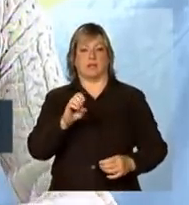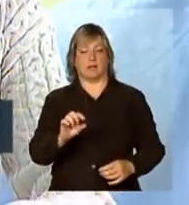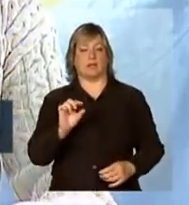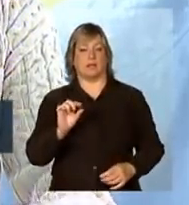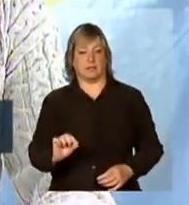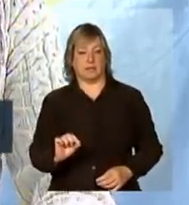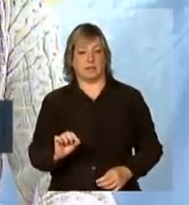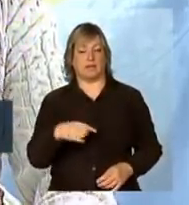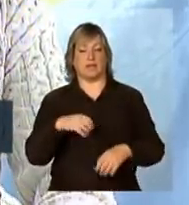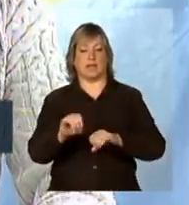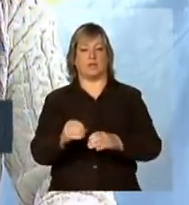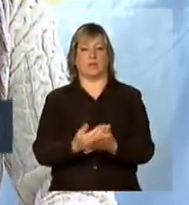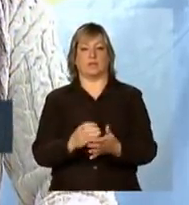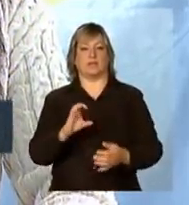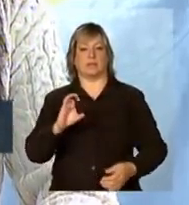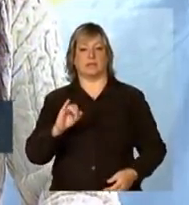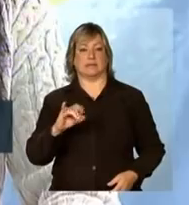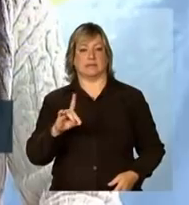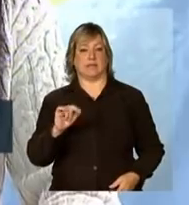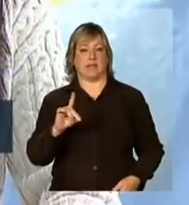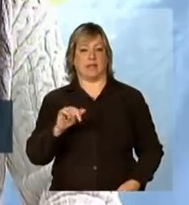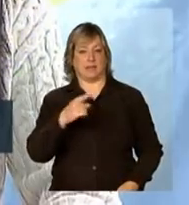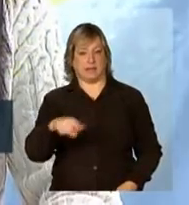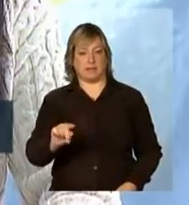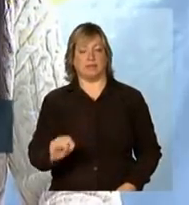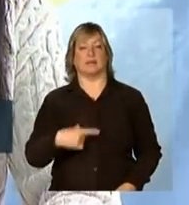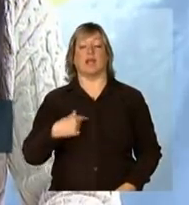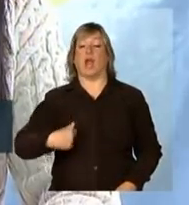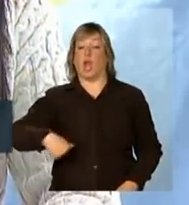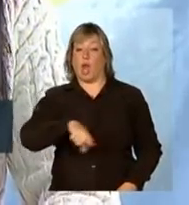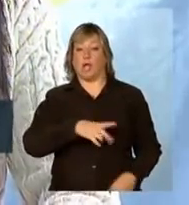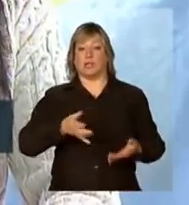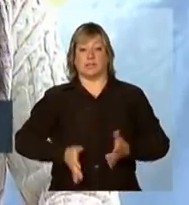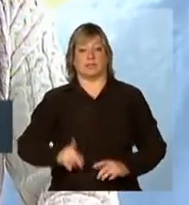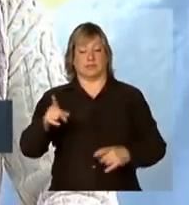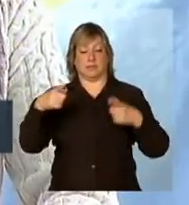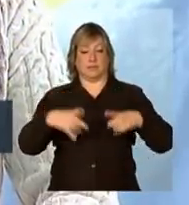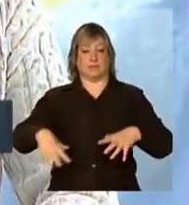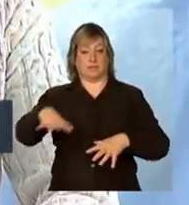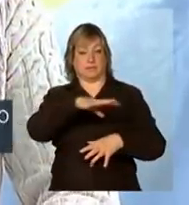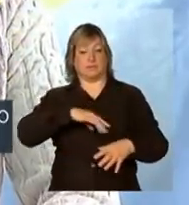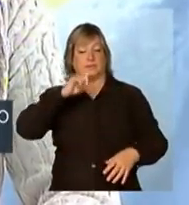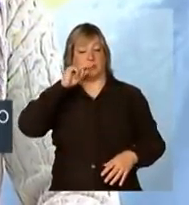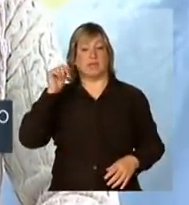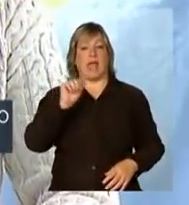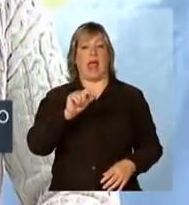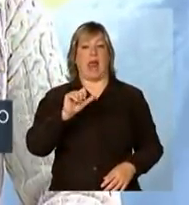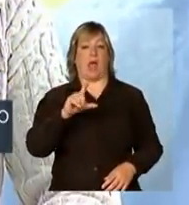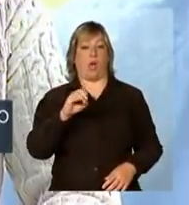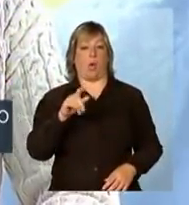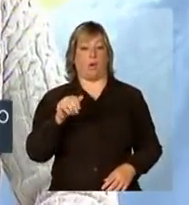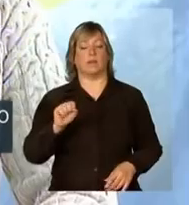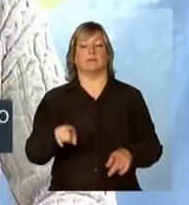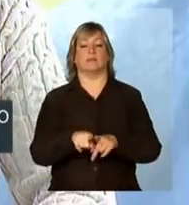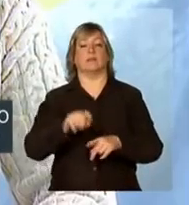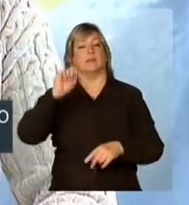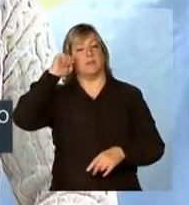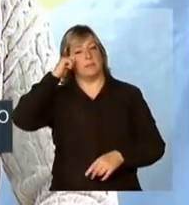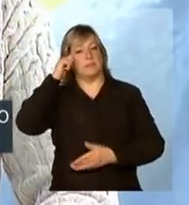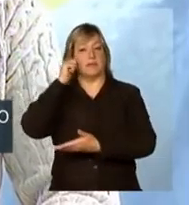cidadã. Então, para nós alagoanos, negros e negras, é muito importante esse